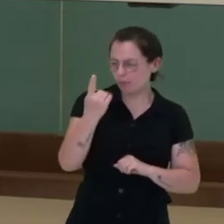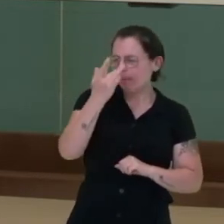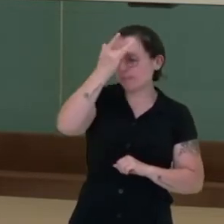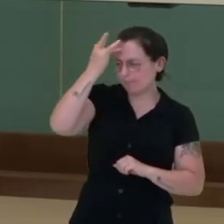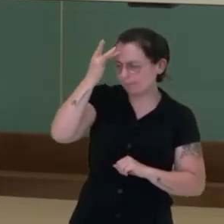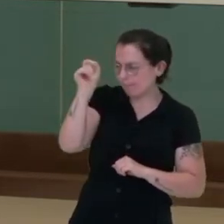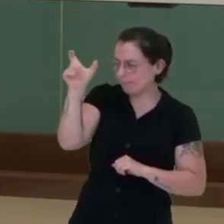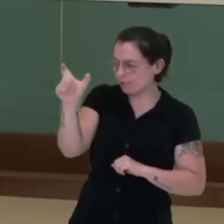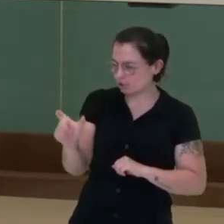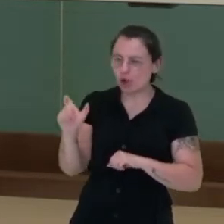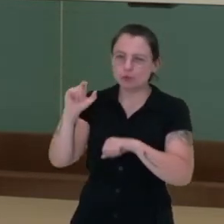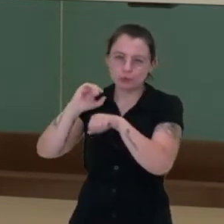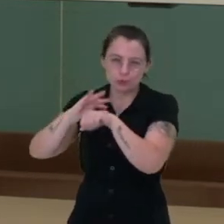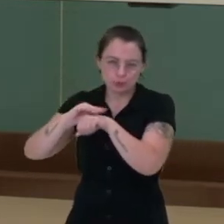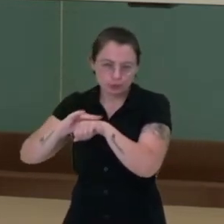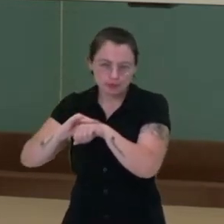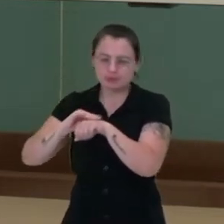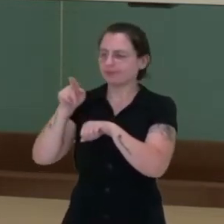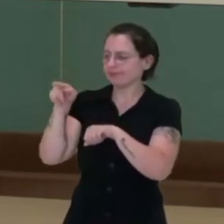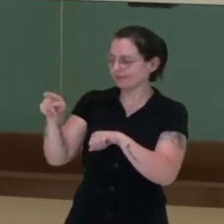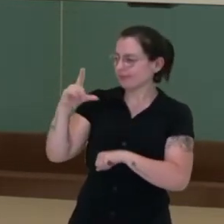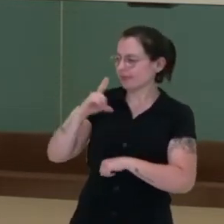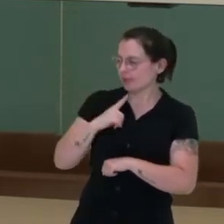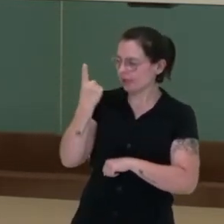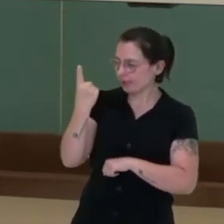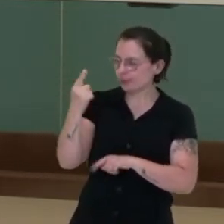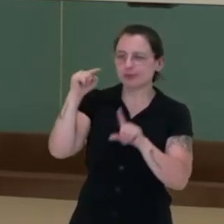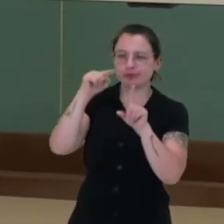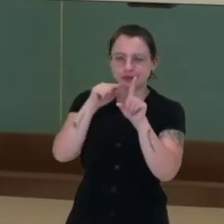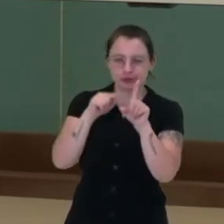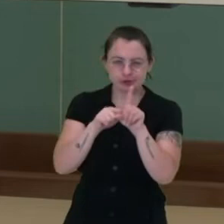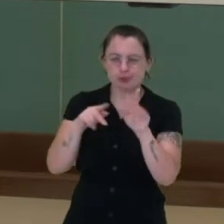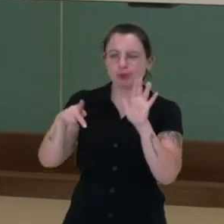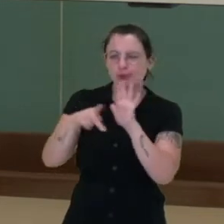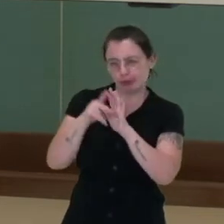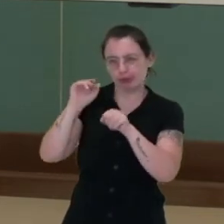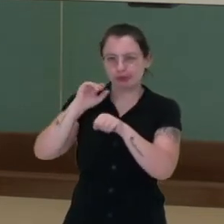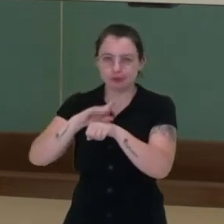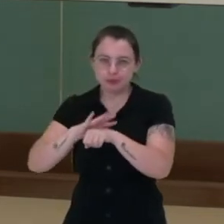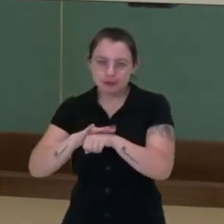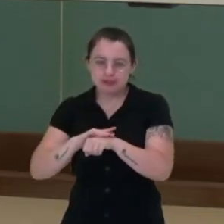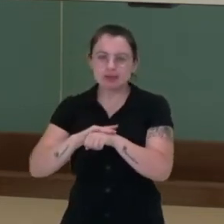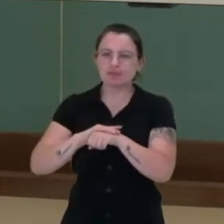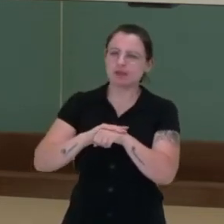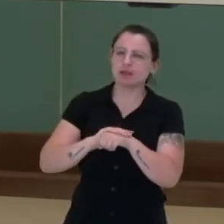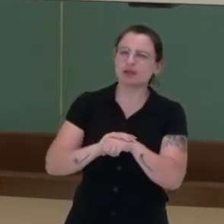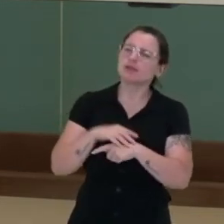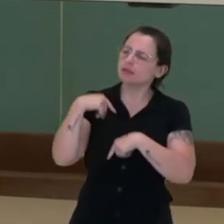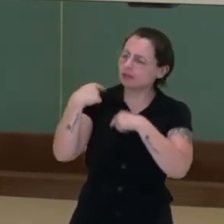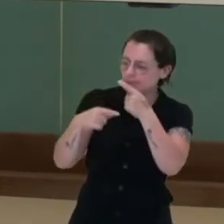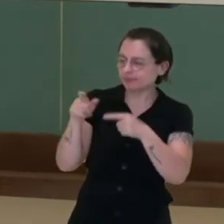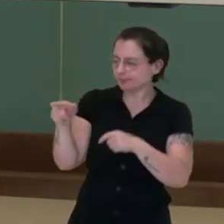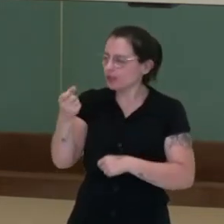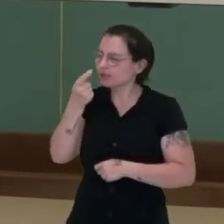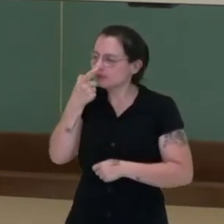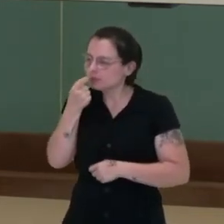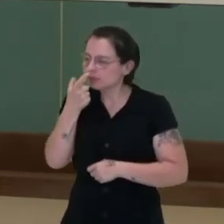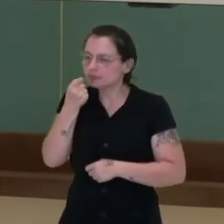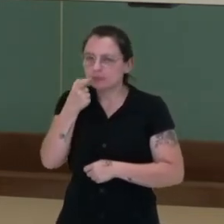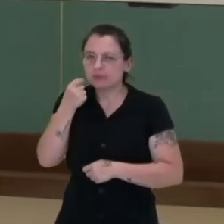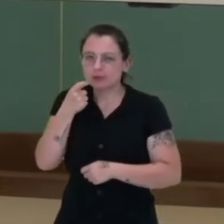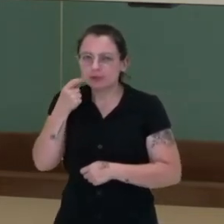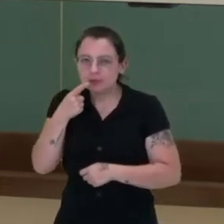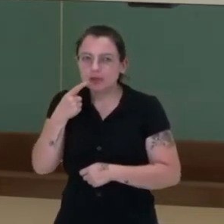estava internado com um tipo de infecção. Depois de um tempo de tratamento, essa